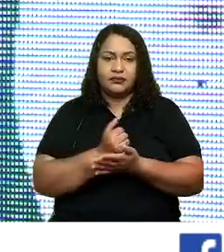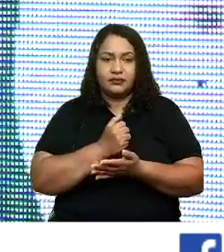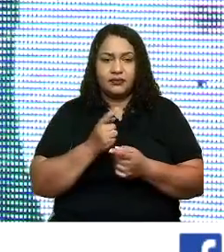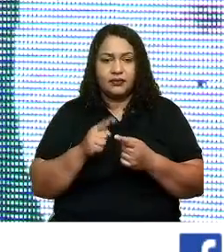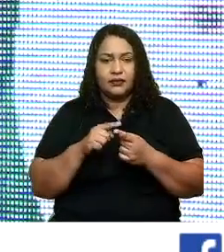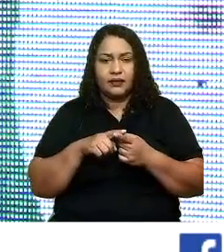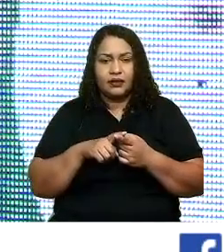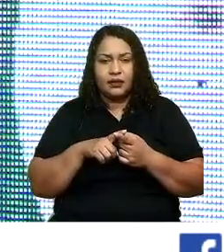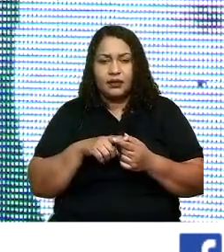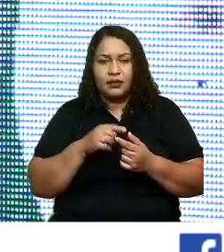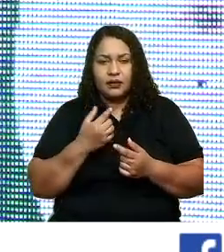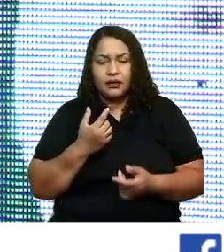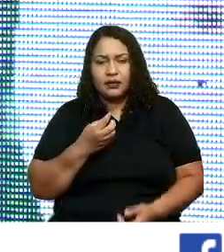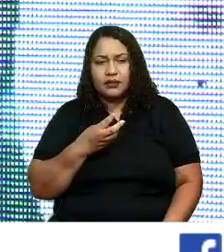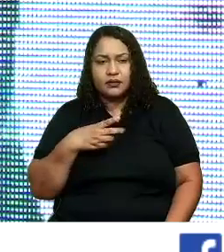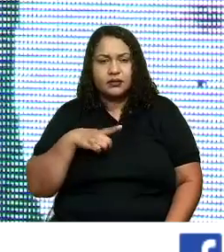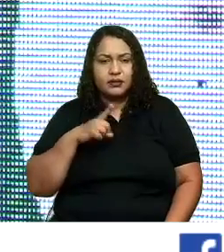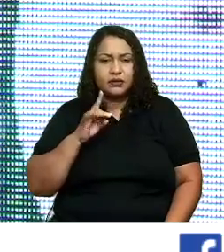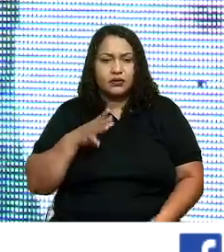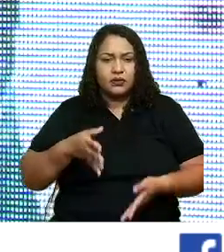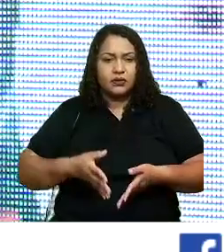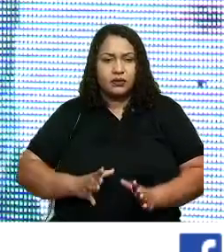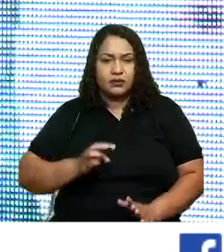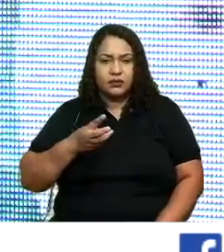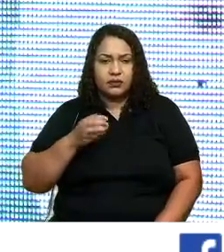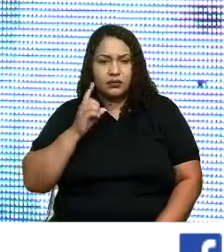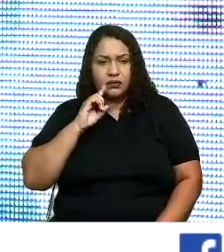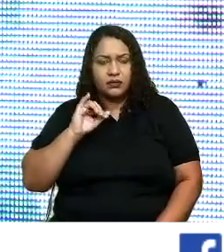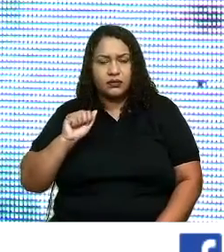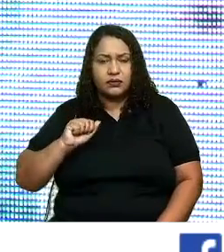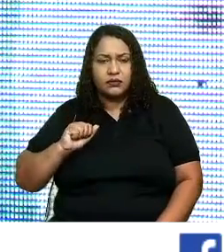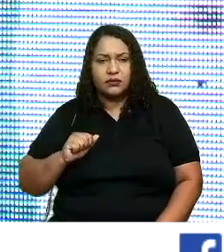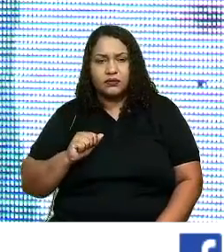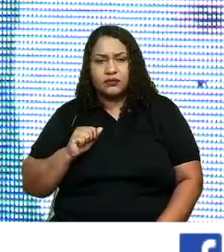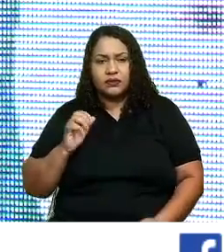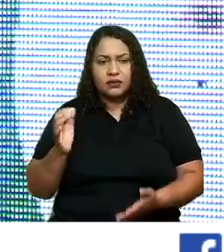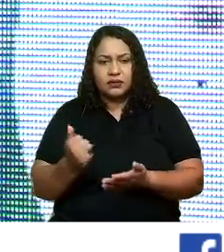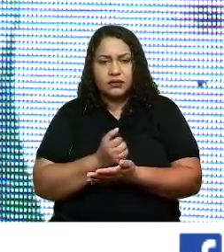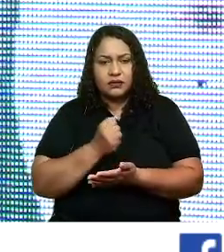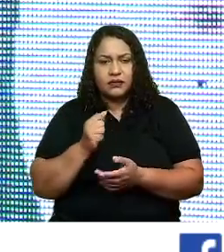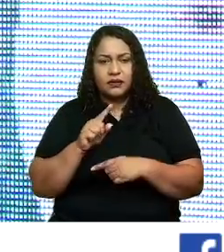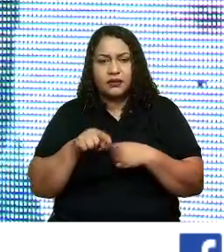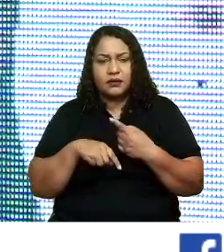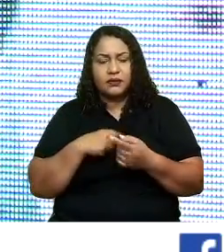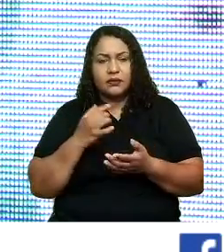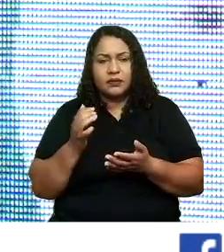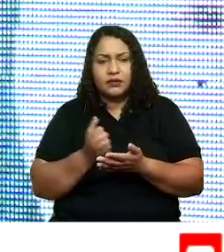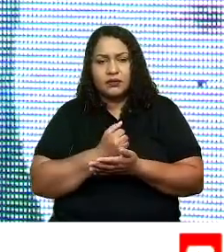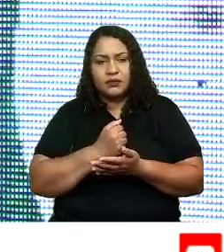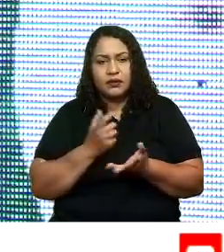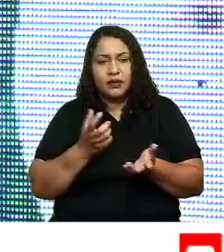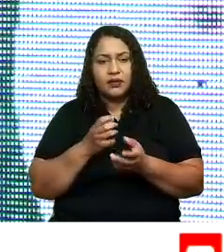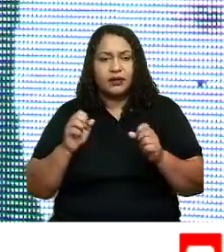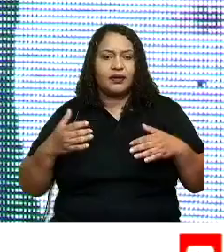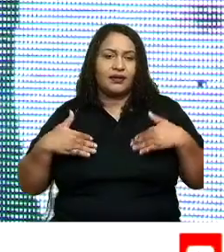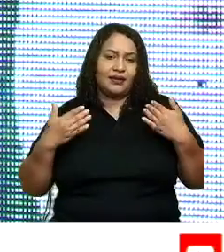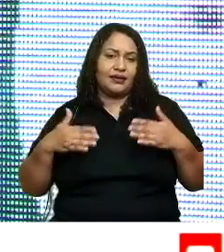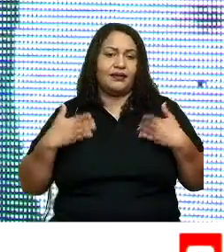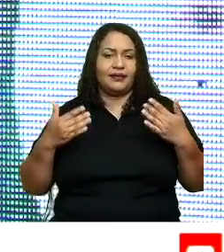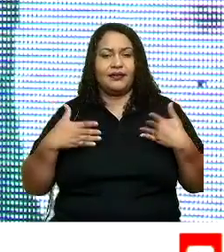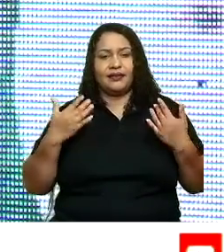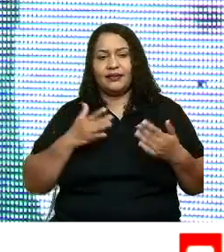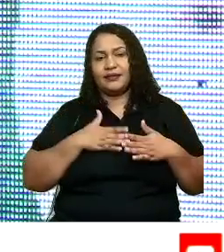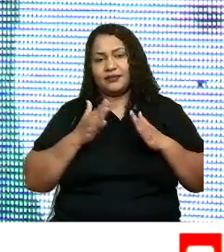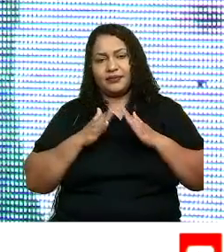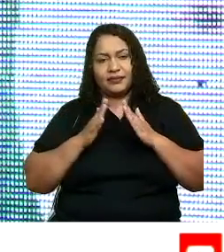resgatada quando era uma filhotinha de 30 dias pelo Recanto dos peludos depois eu adotei e agora ela fica sendo